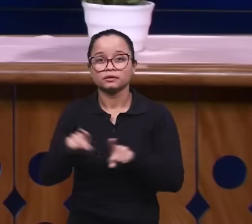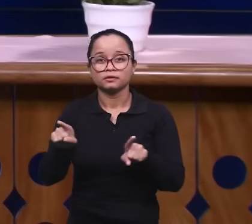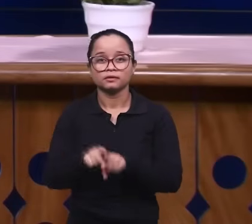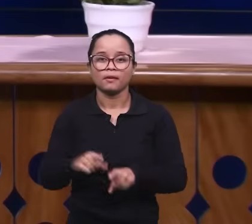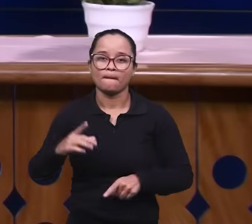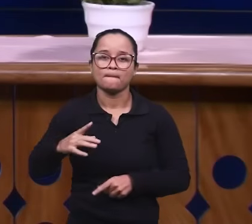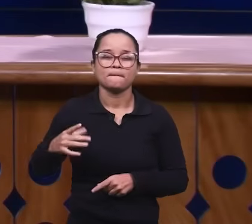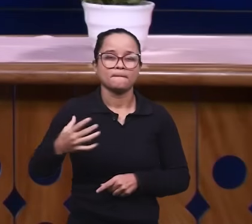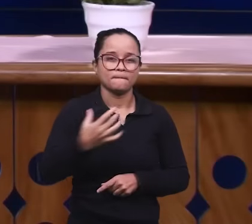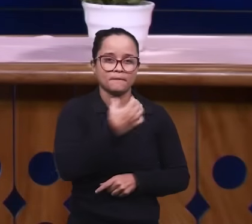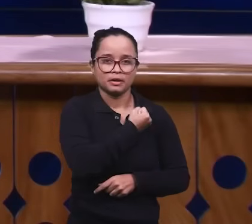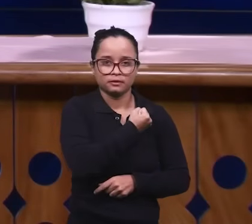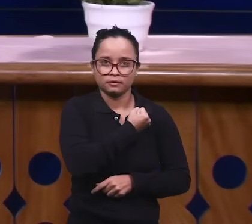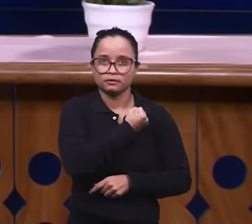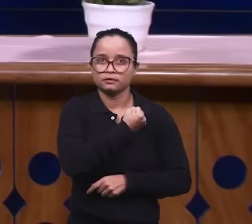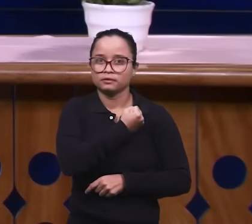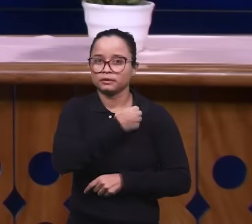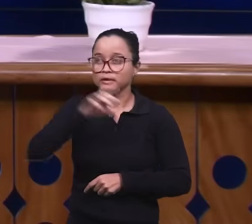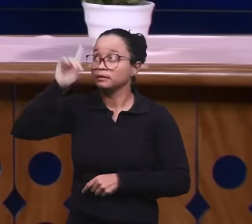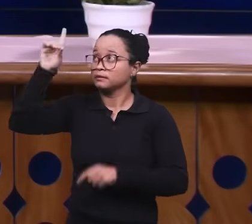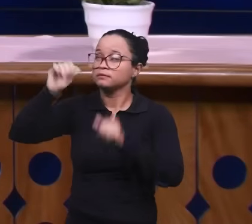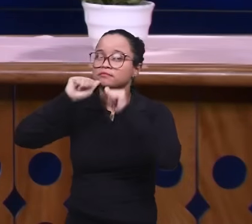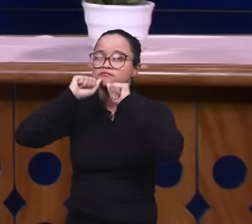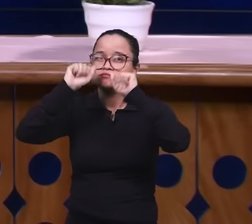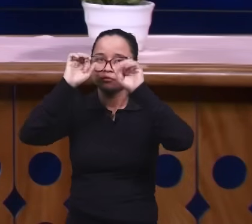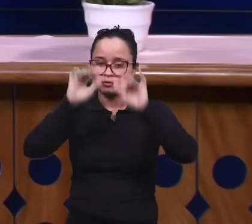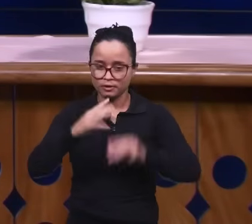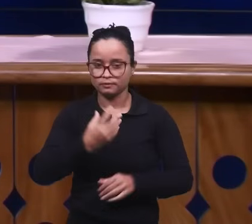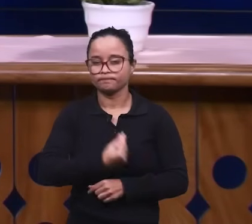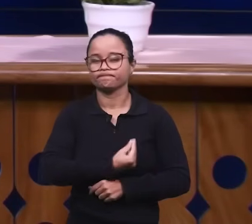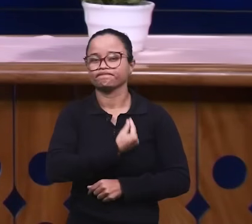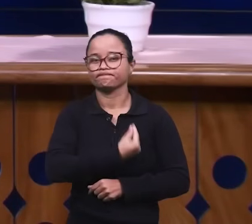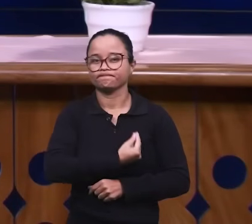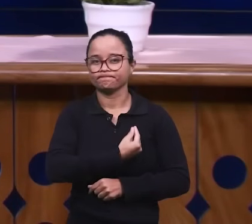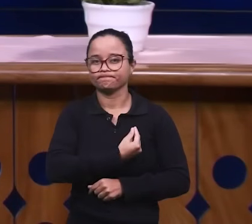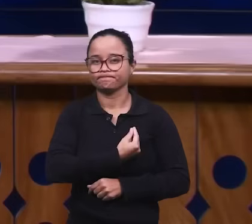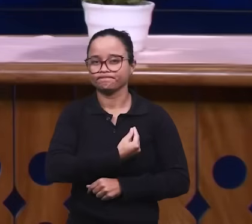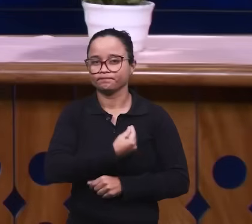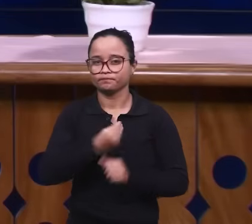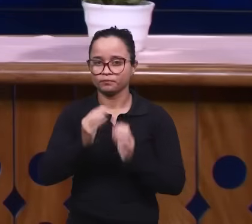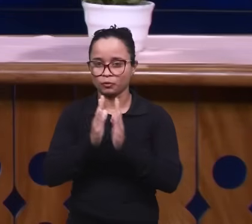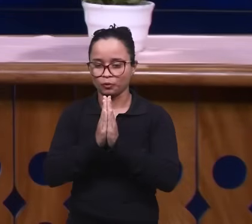grande salvação que Deus providenciou para a vida do homem. Oremos.